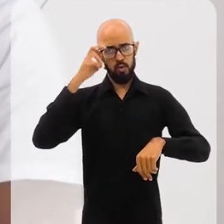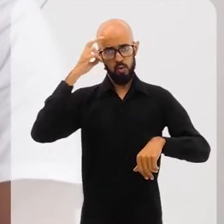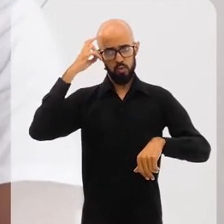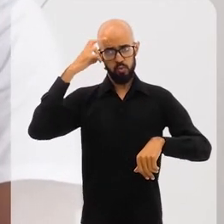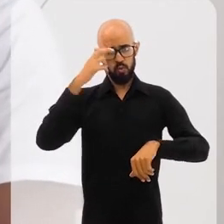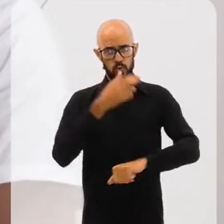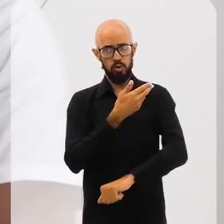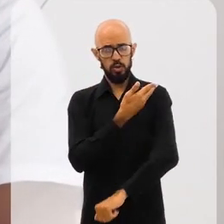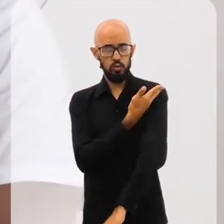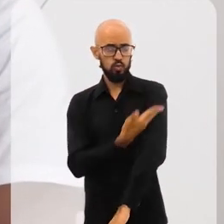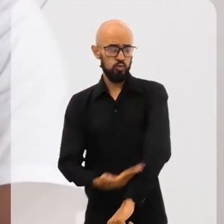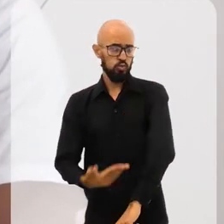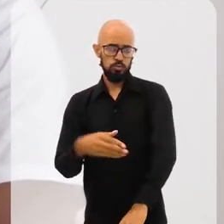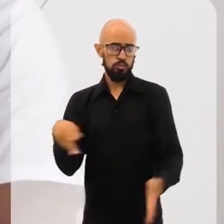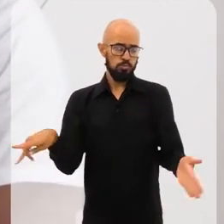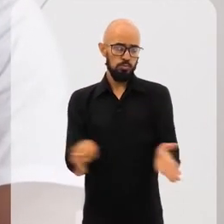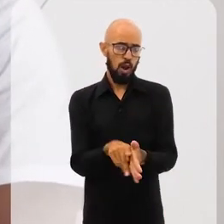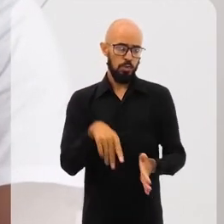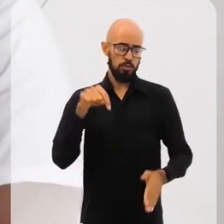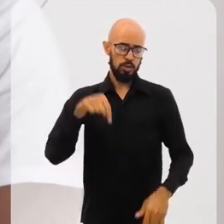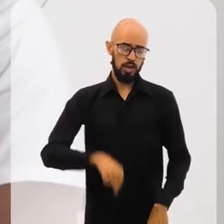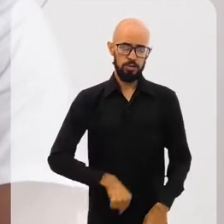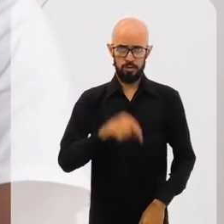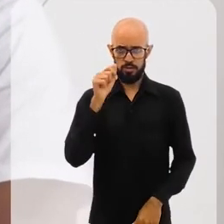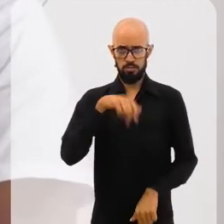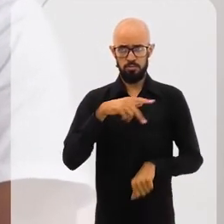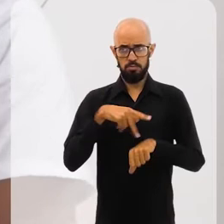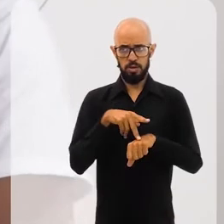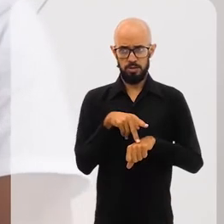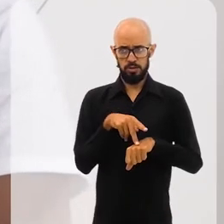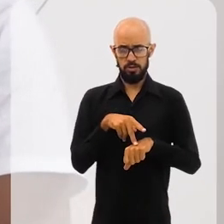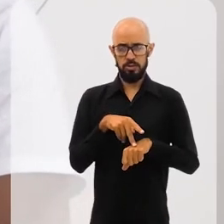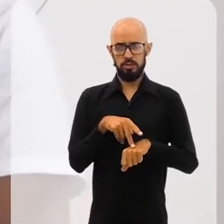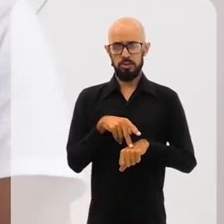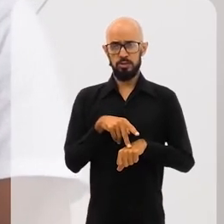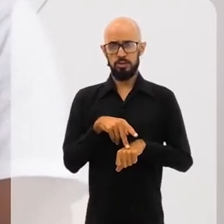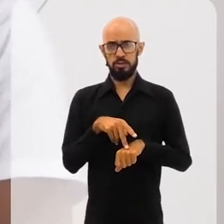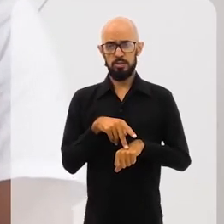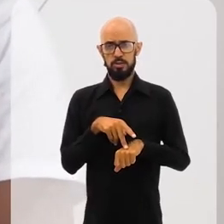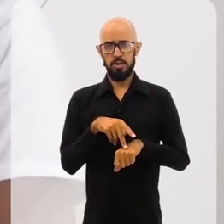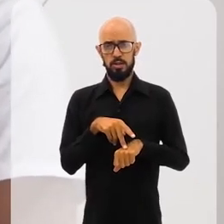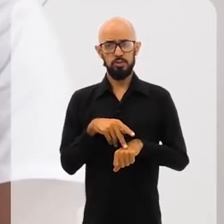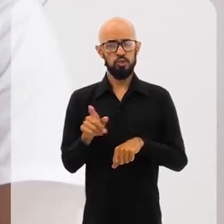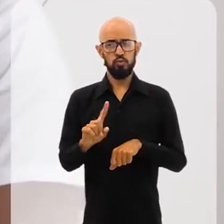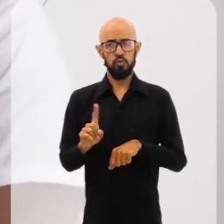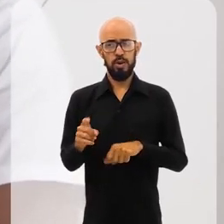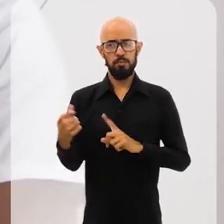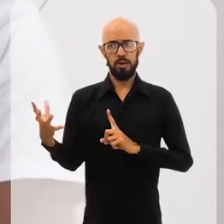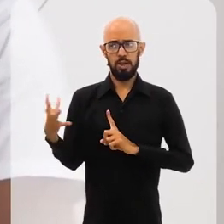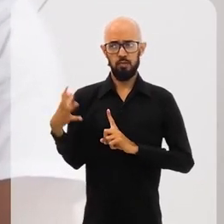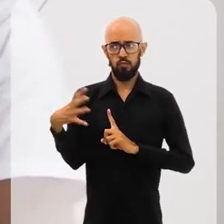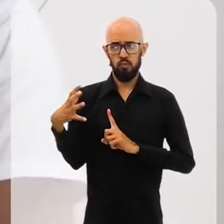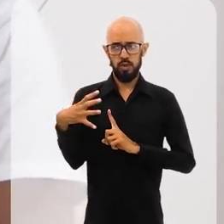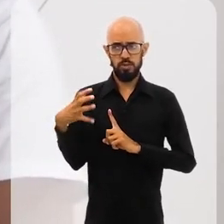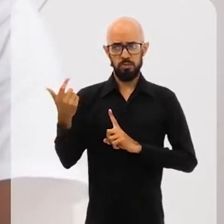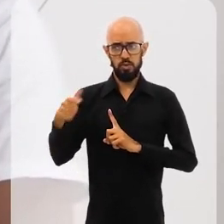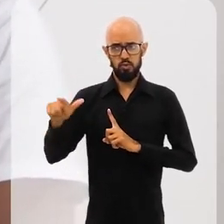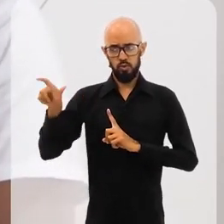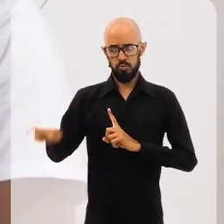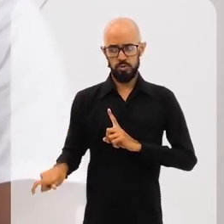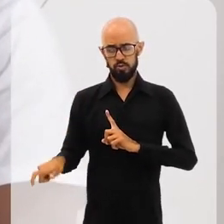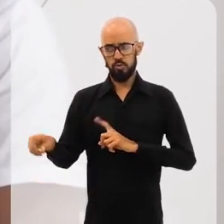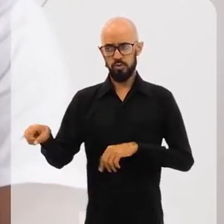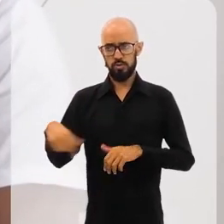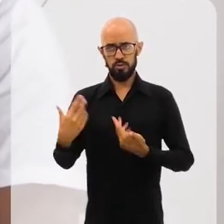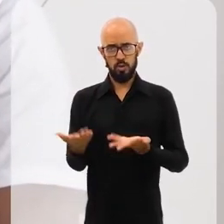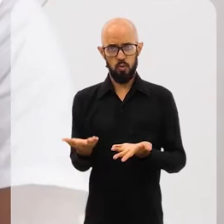costumes particulares desse povo. E a gente não está aqui, como muitos brasileiros acreditam, para ser influenciado pelos outros.